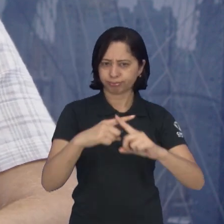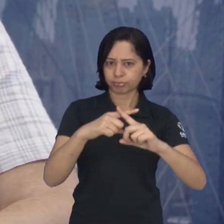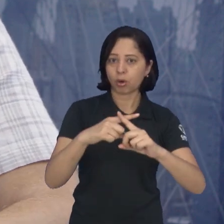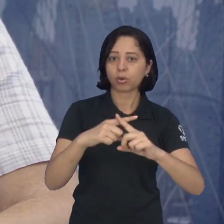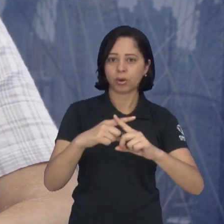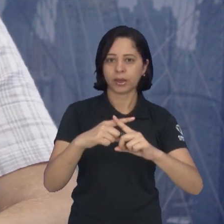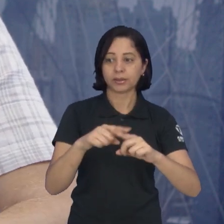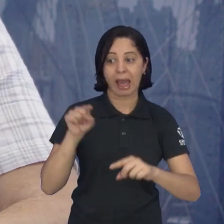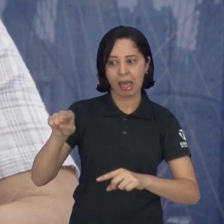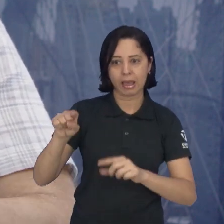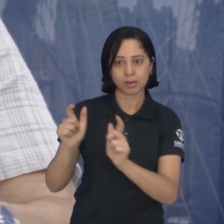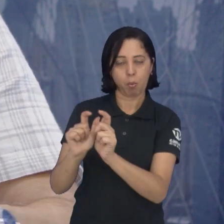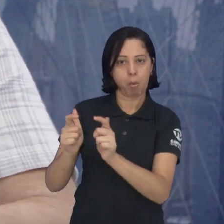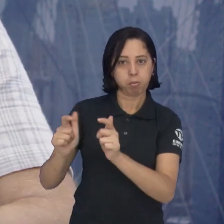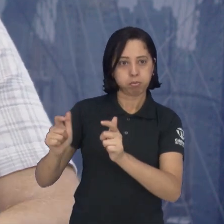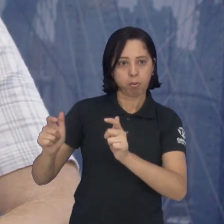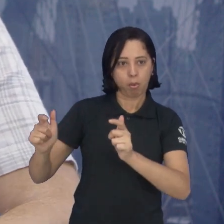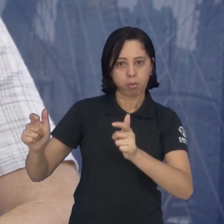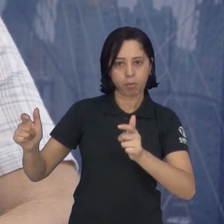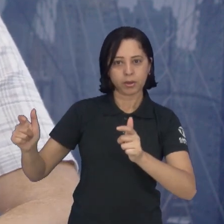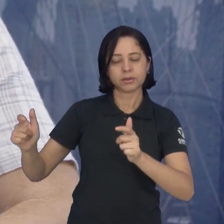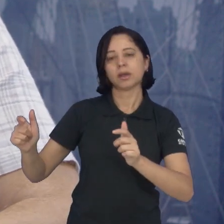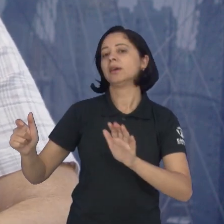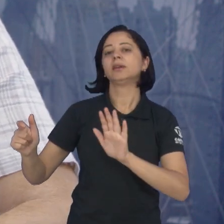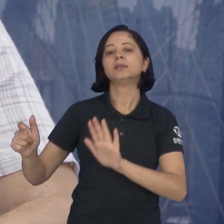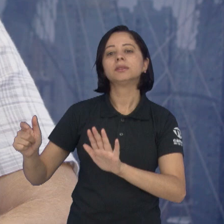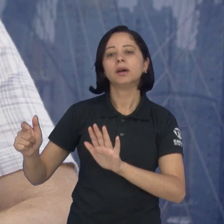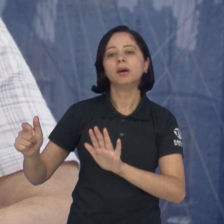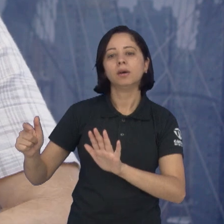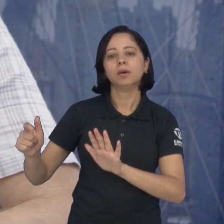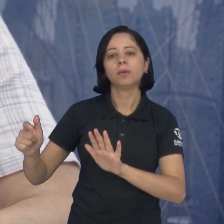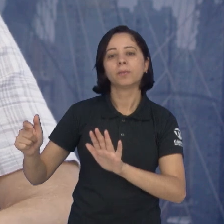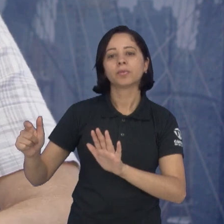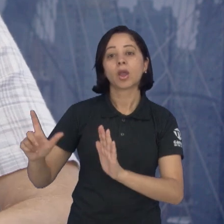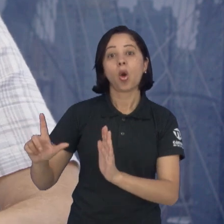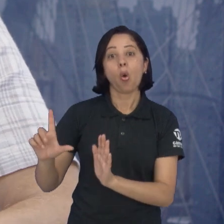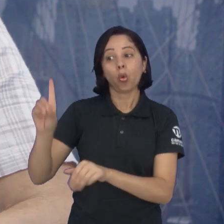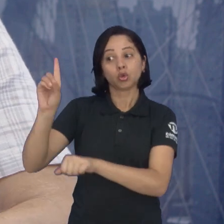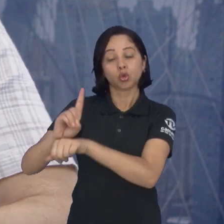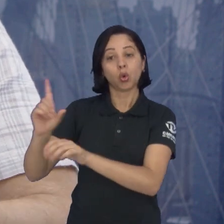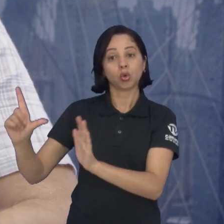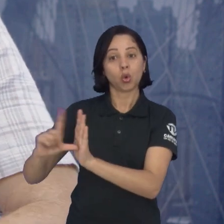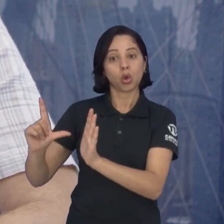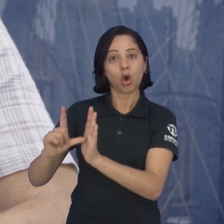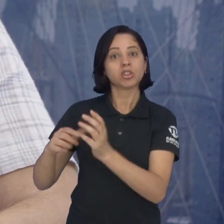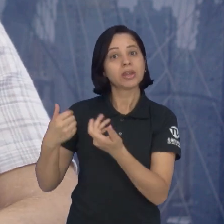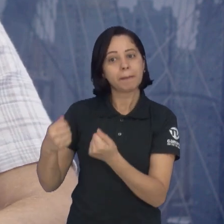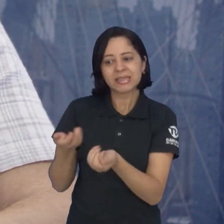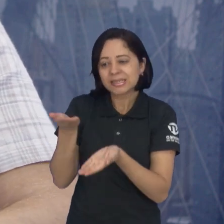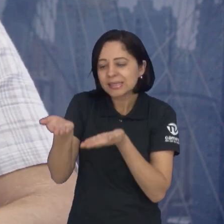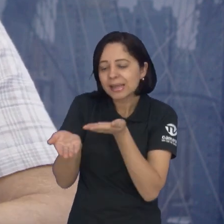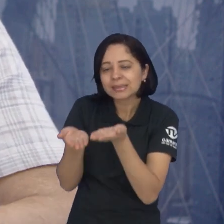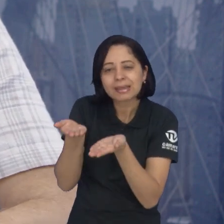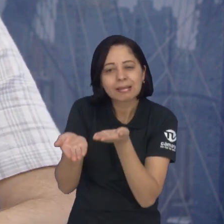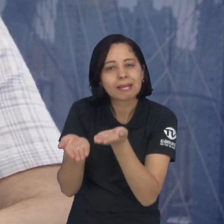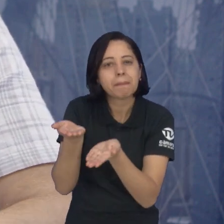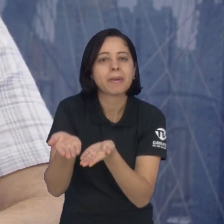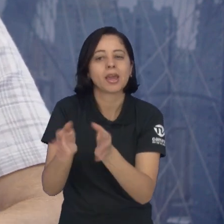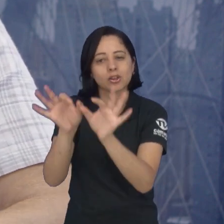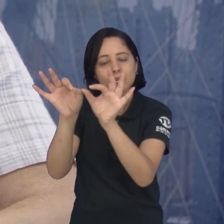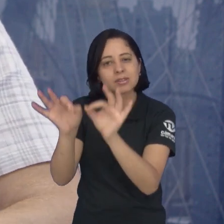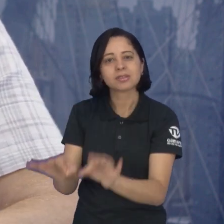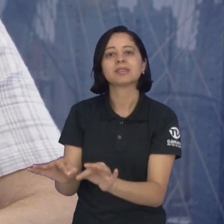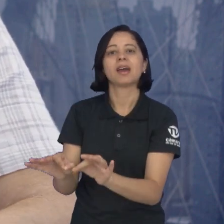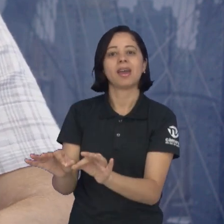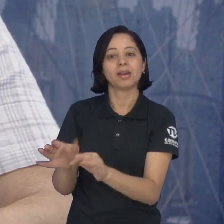começou lá com esse projeto. Então, o lojista, ele tem que sim tratar muito bem o consumidor, ajudar o consumidor